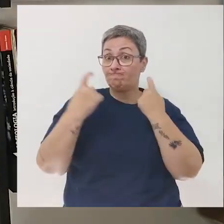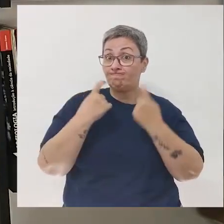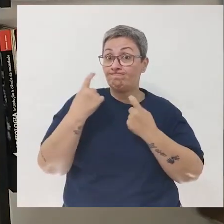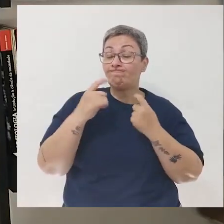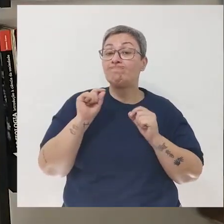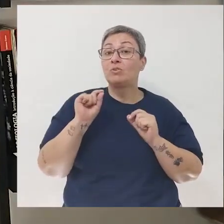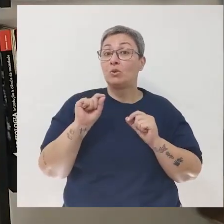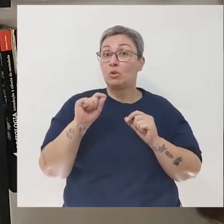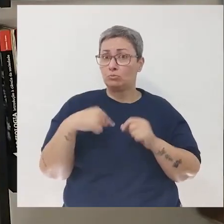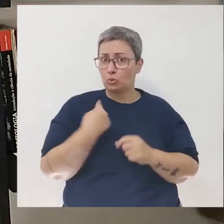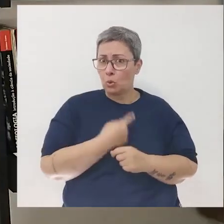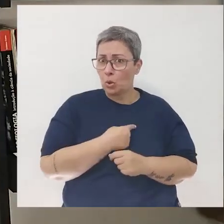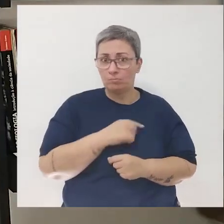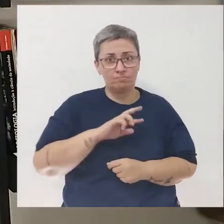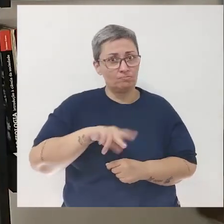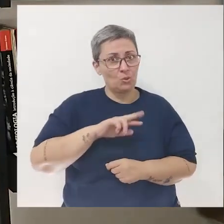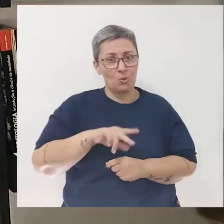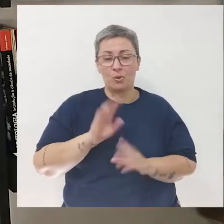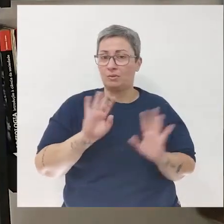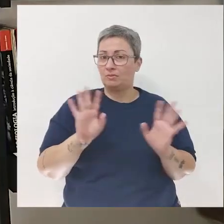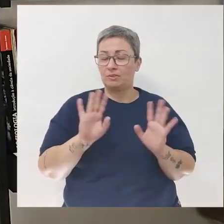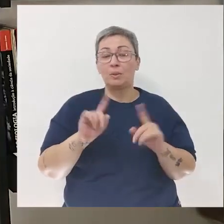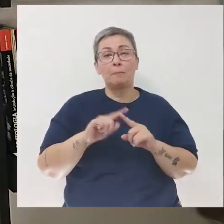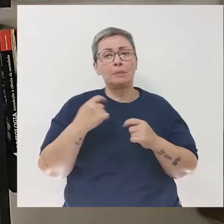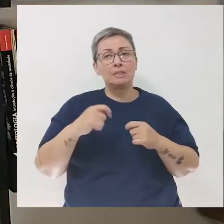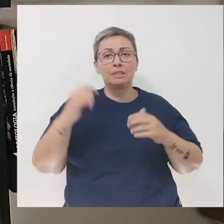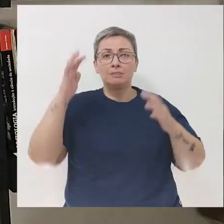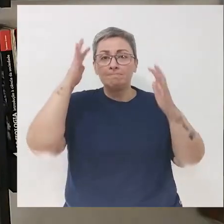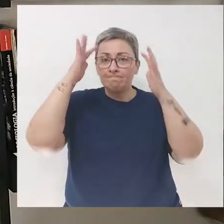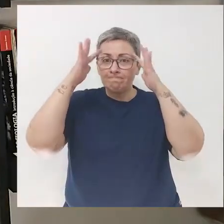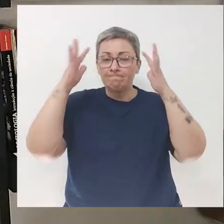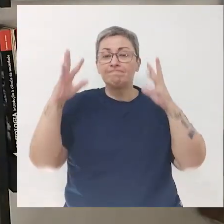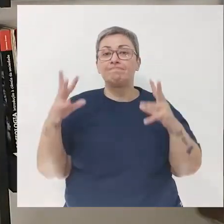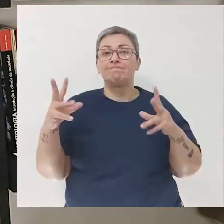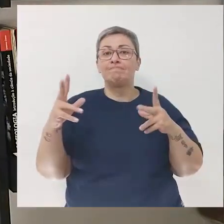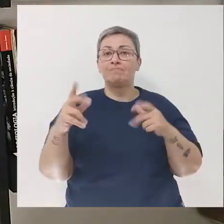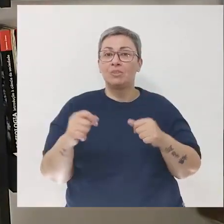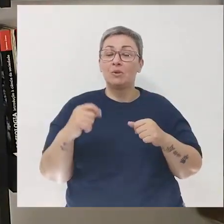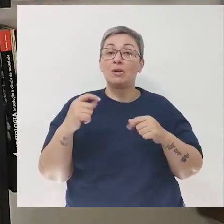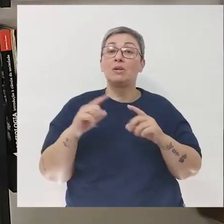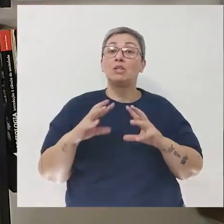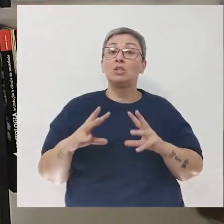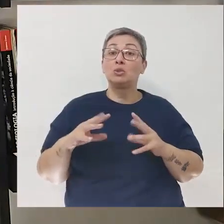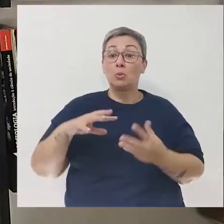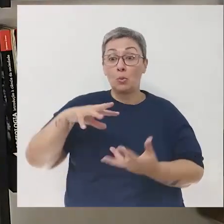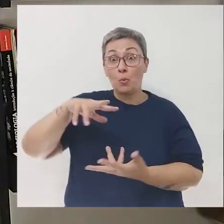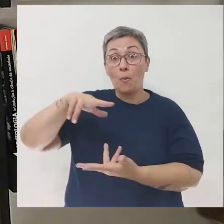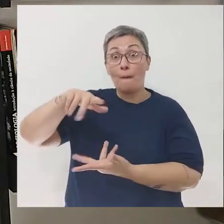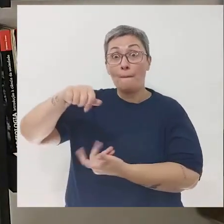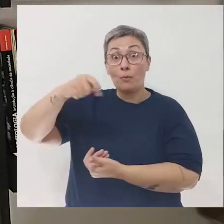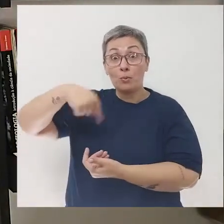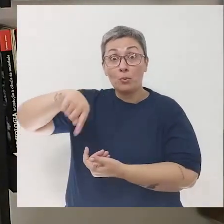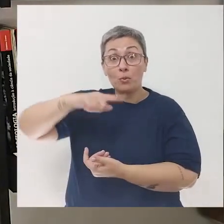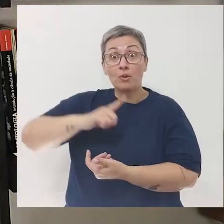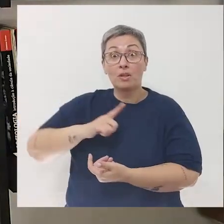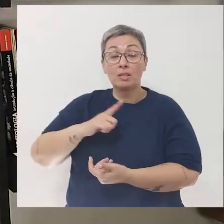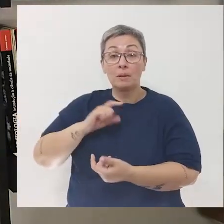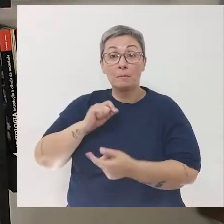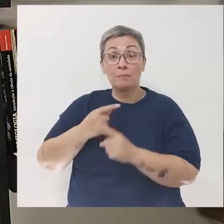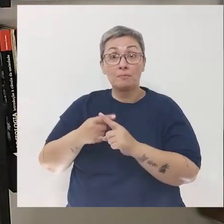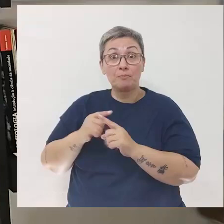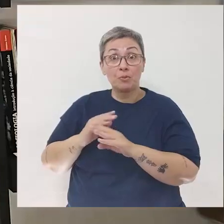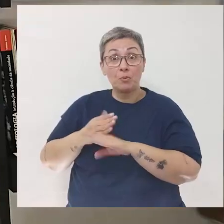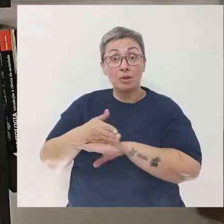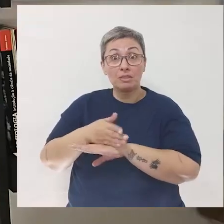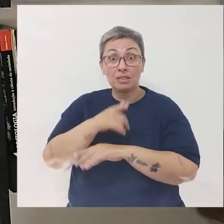que não é só nossa e que deve ser refletida. Essa é uma preocupação mundial, porque o acesso à água